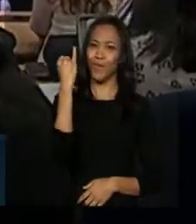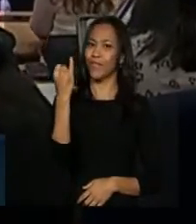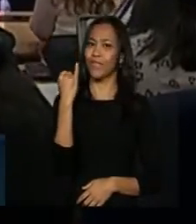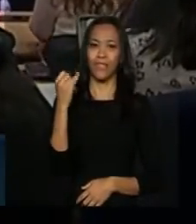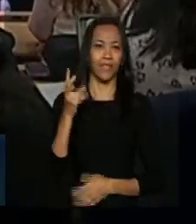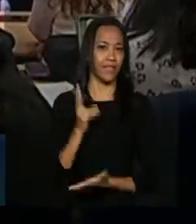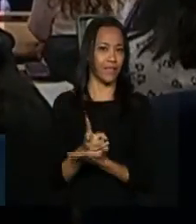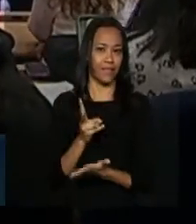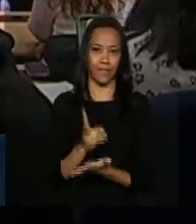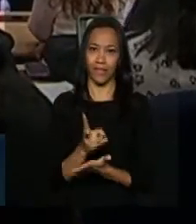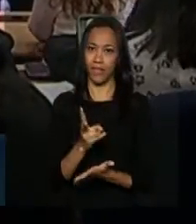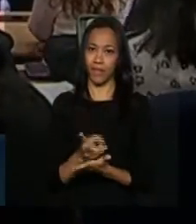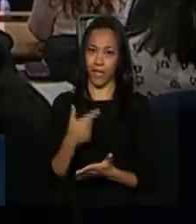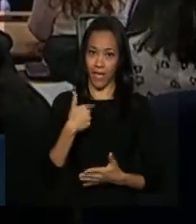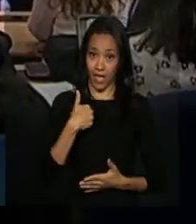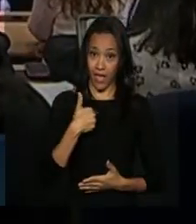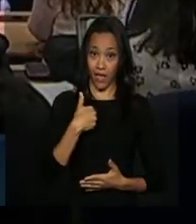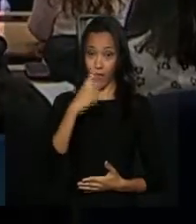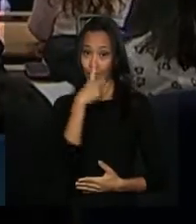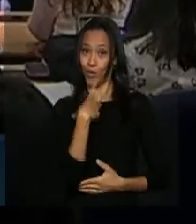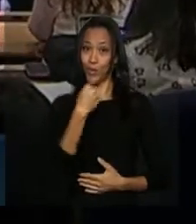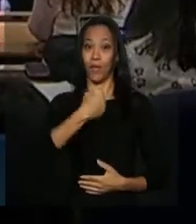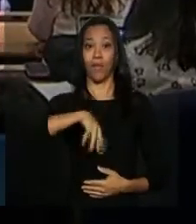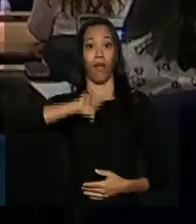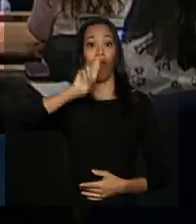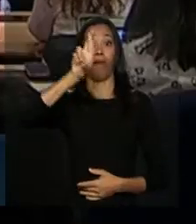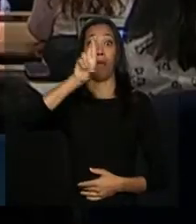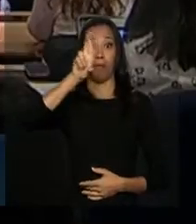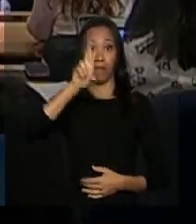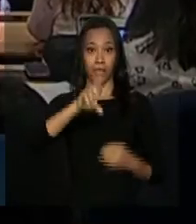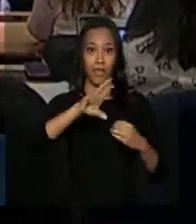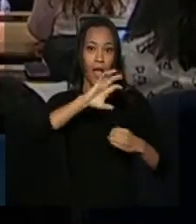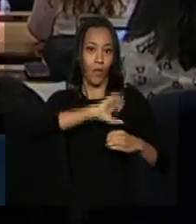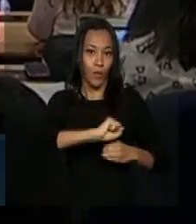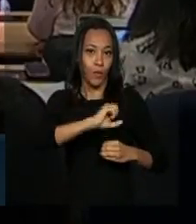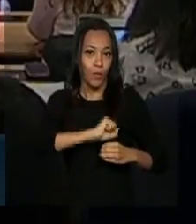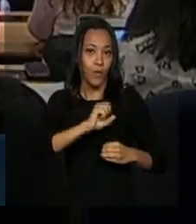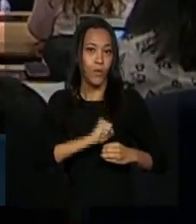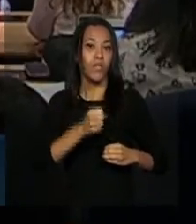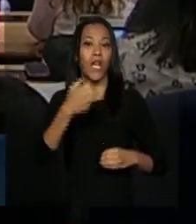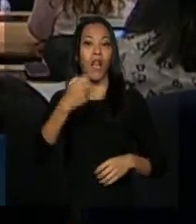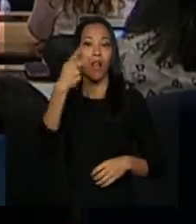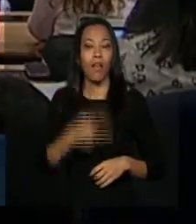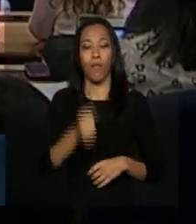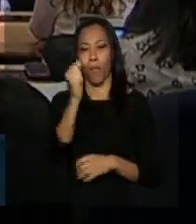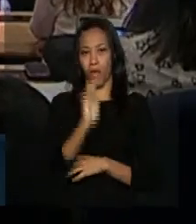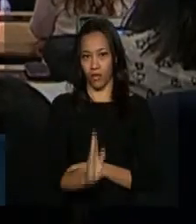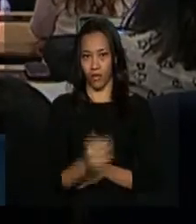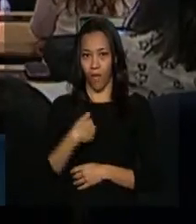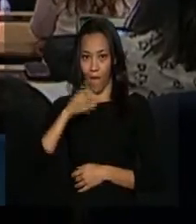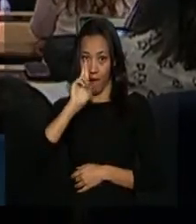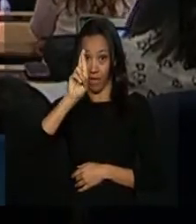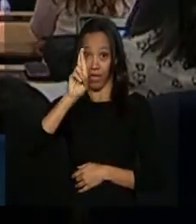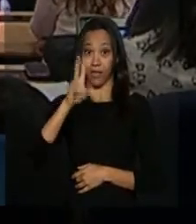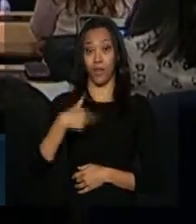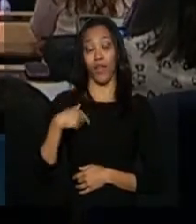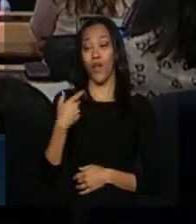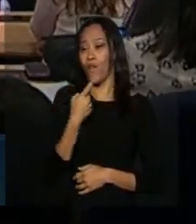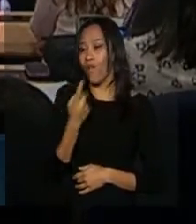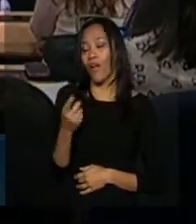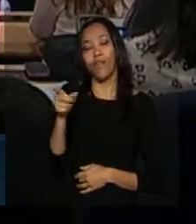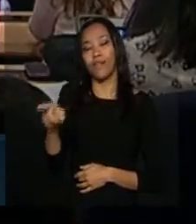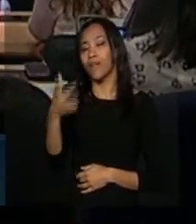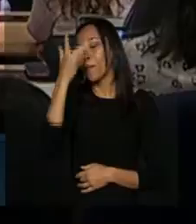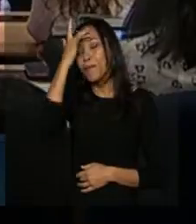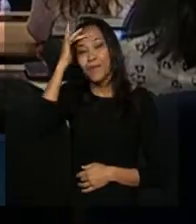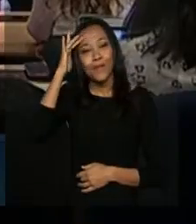minha participação como embaixadora dos Bancos de Leite Humano no Brasil. O Dr. João Aprígio, eu brinco que ele é o meu muso,